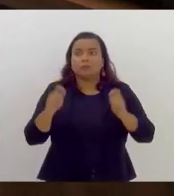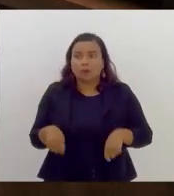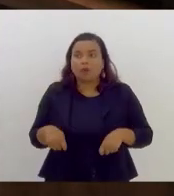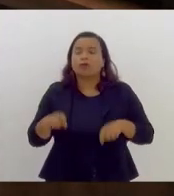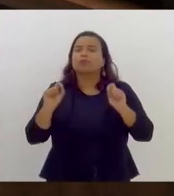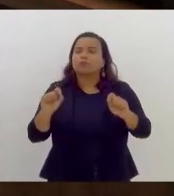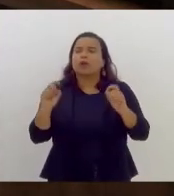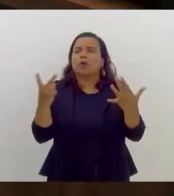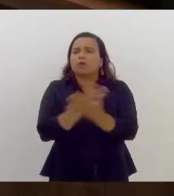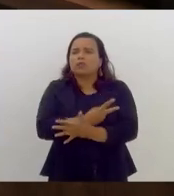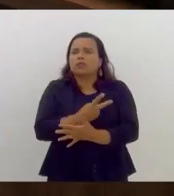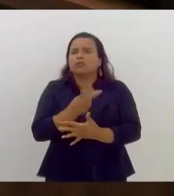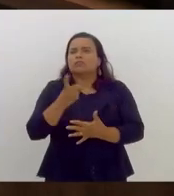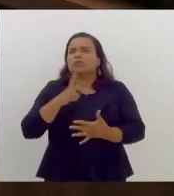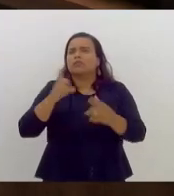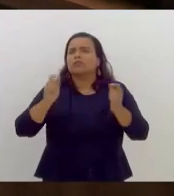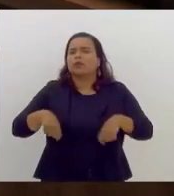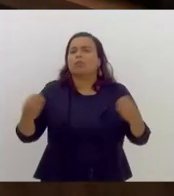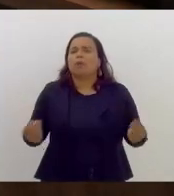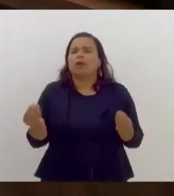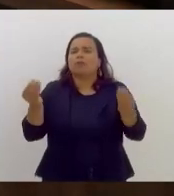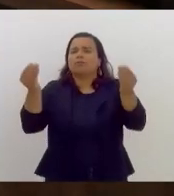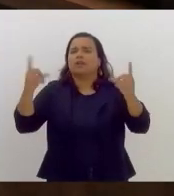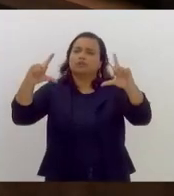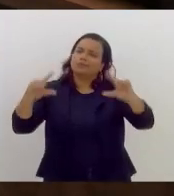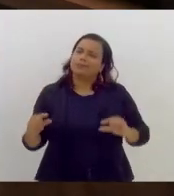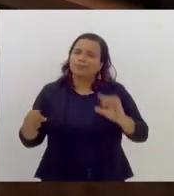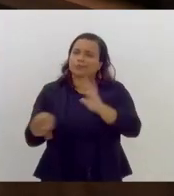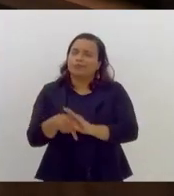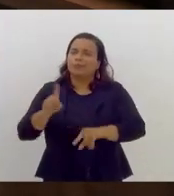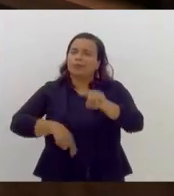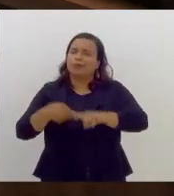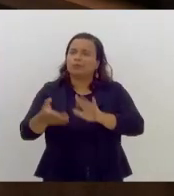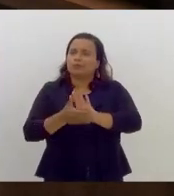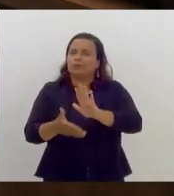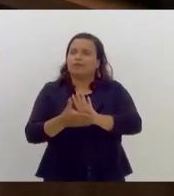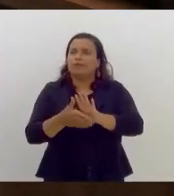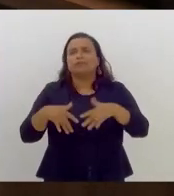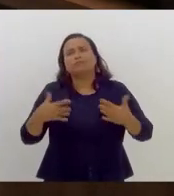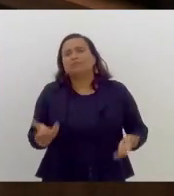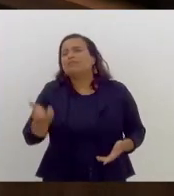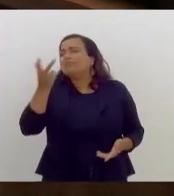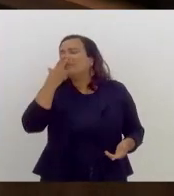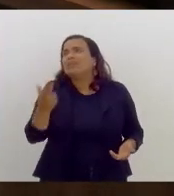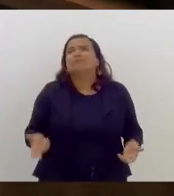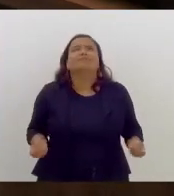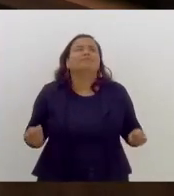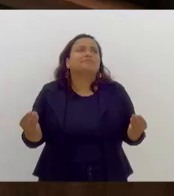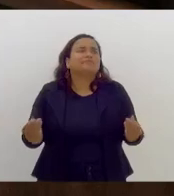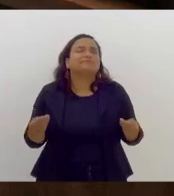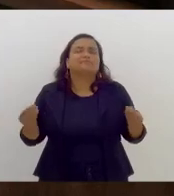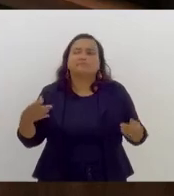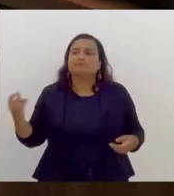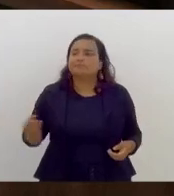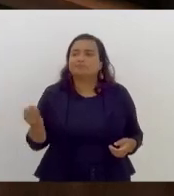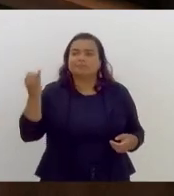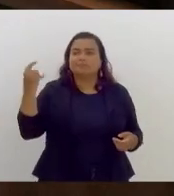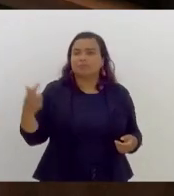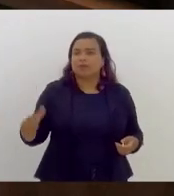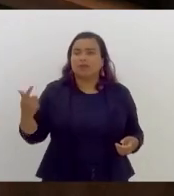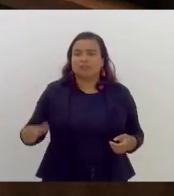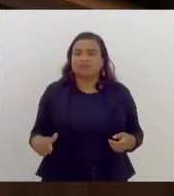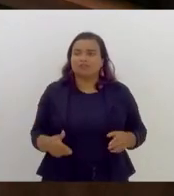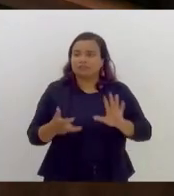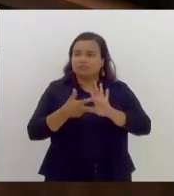inclusive, diminuir a qualidade do produto a ser ofertado. Então, não me parece relevante os